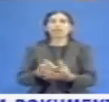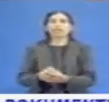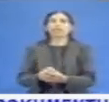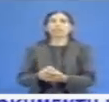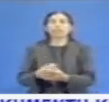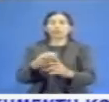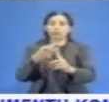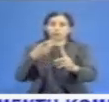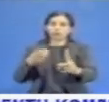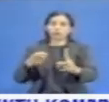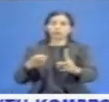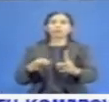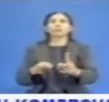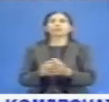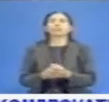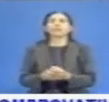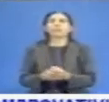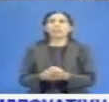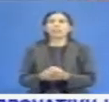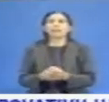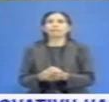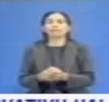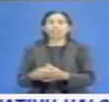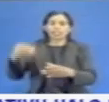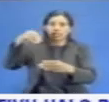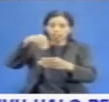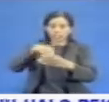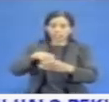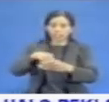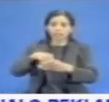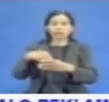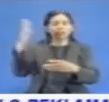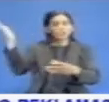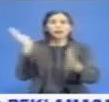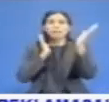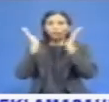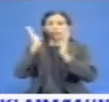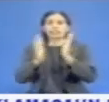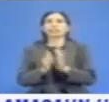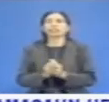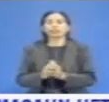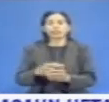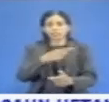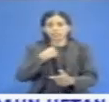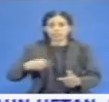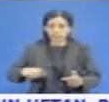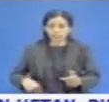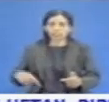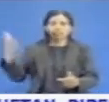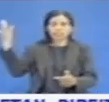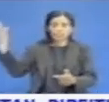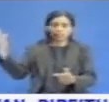Centro Logístico Global, no Regional, inclui Kuala Lumpur, no Guangzhou, China, nebelocaliza e